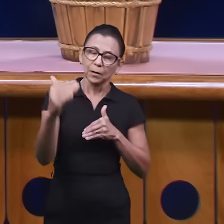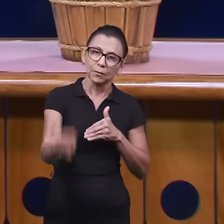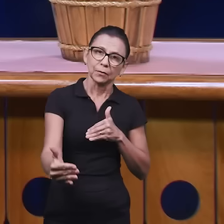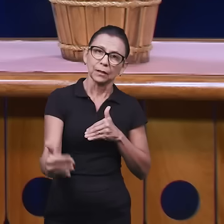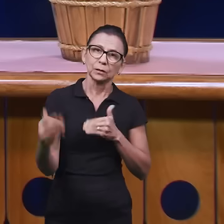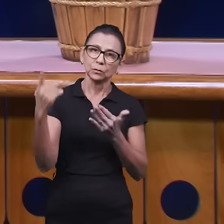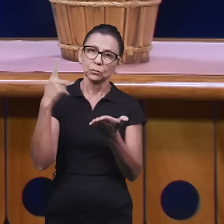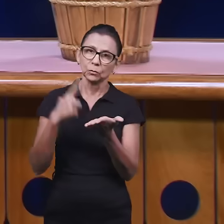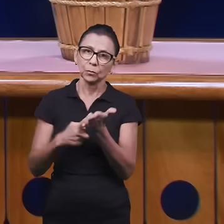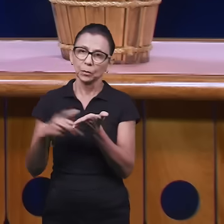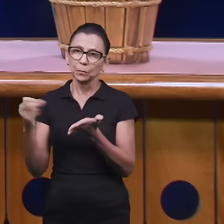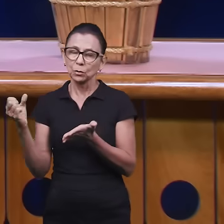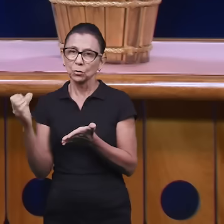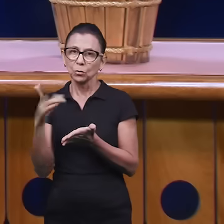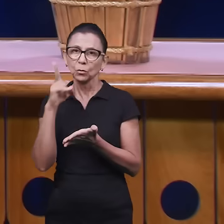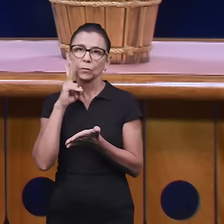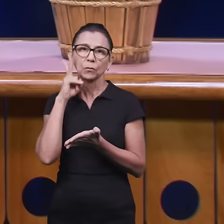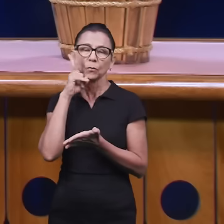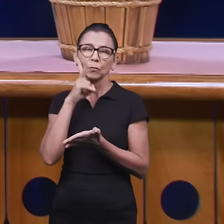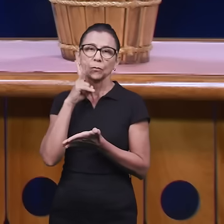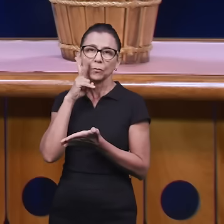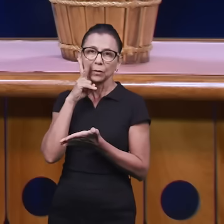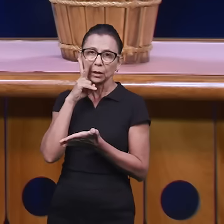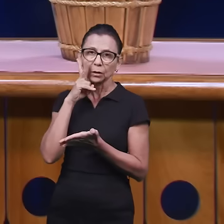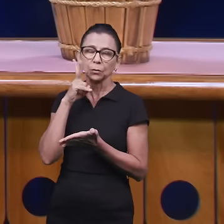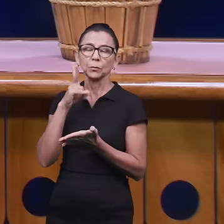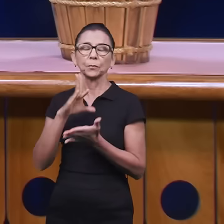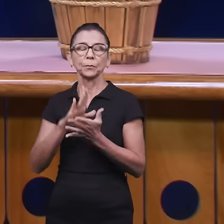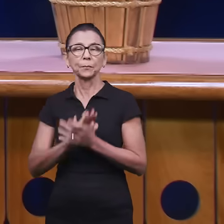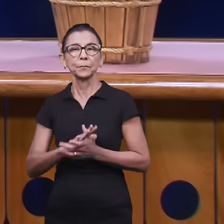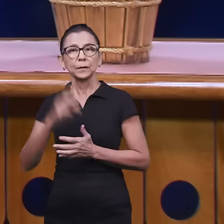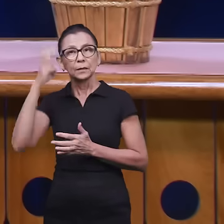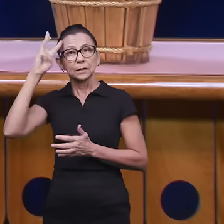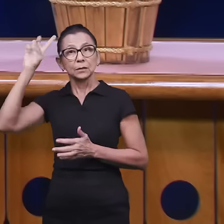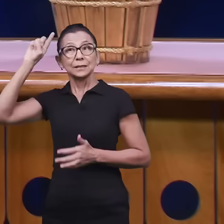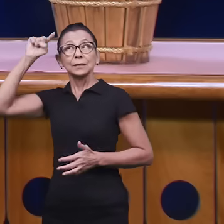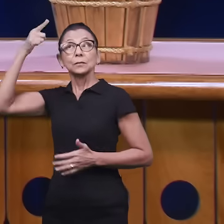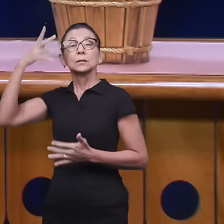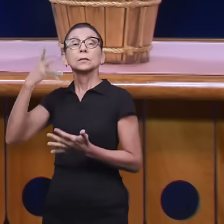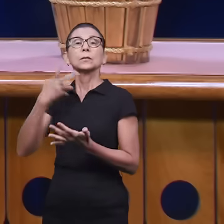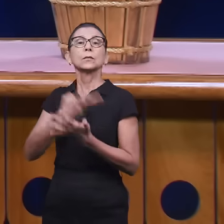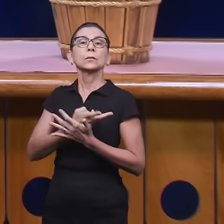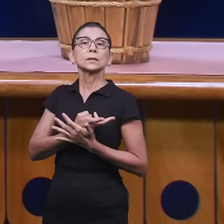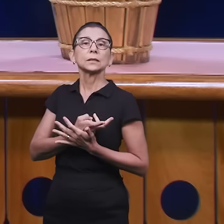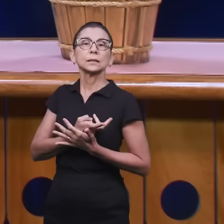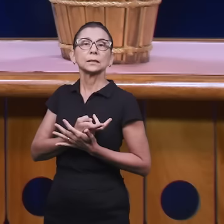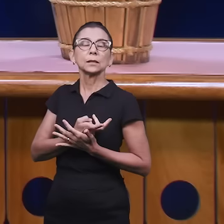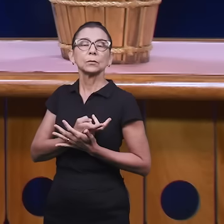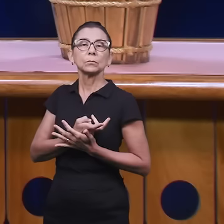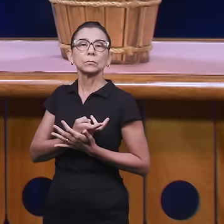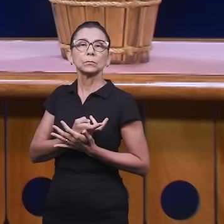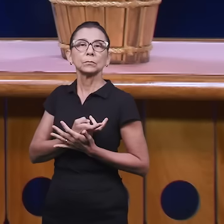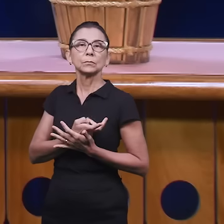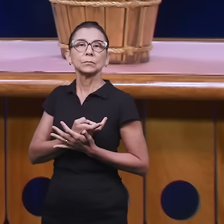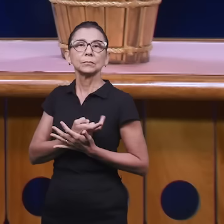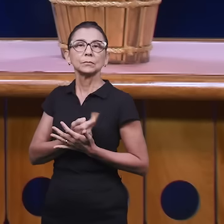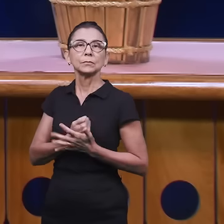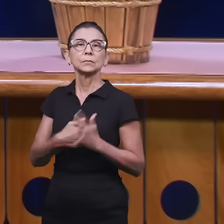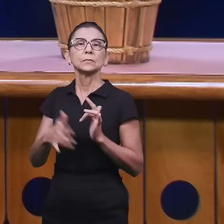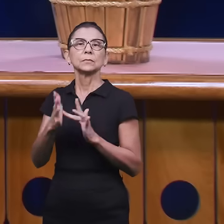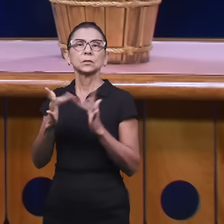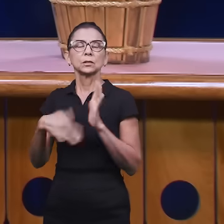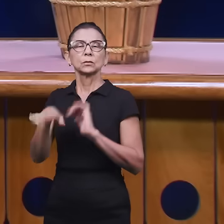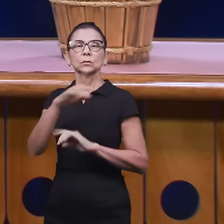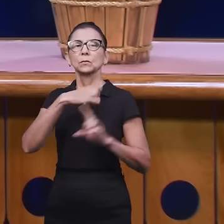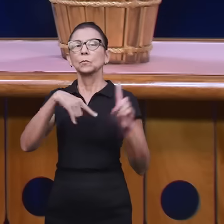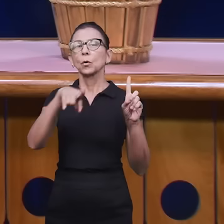resgate nele. Mas no outro dia, depois da sua morte, depois do terceiro dia, o que aconteceu? Ele foi moído, mas